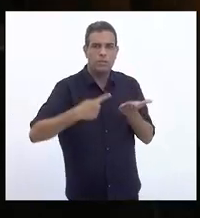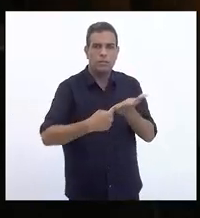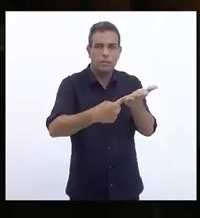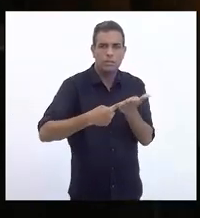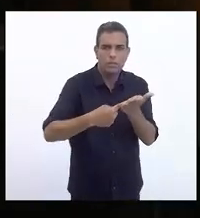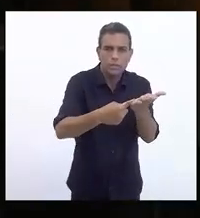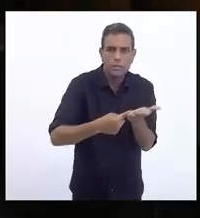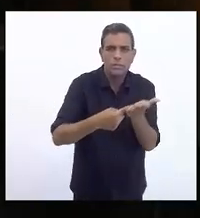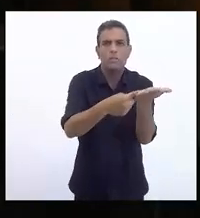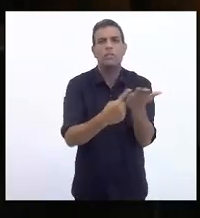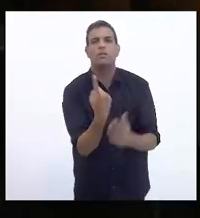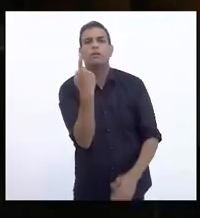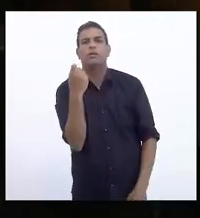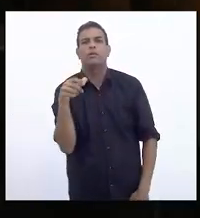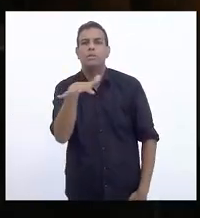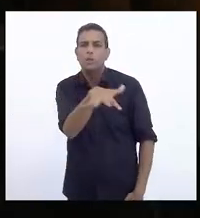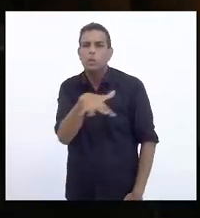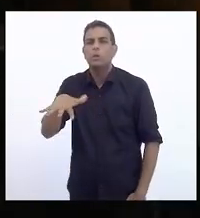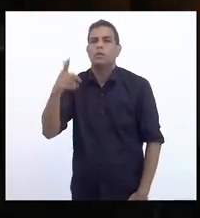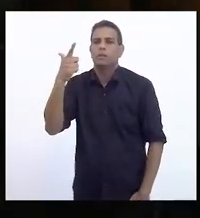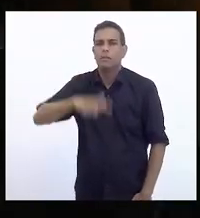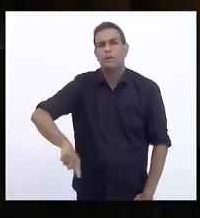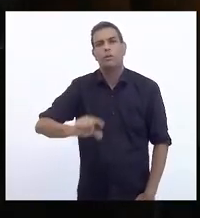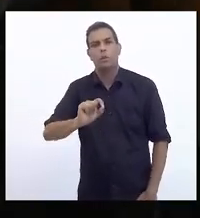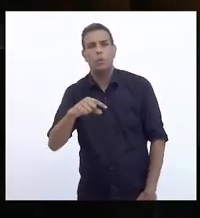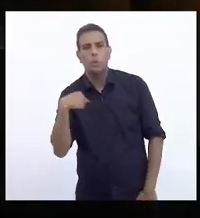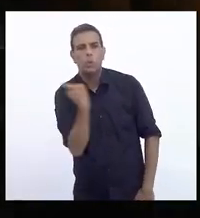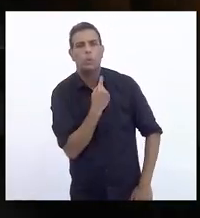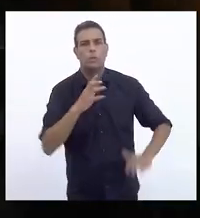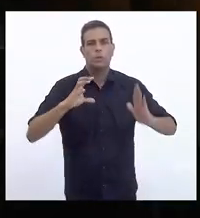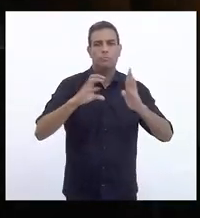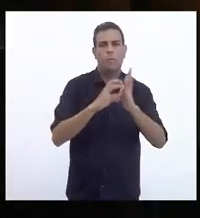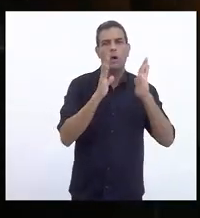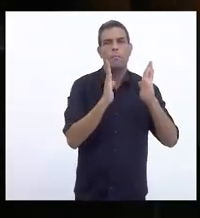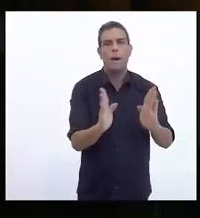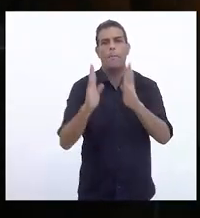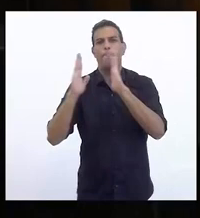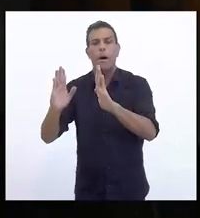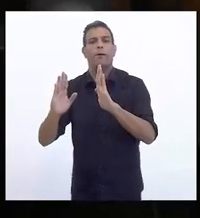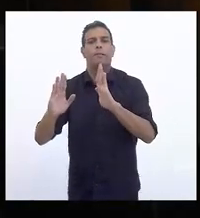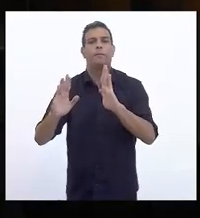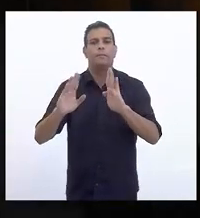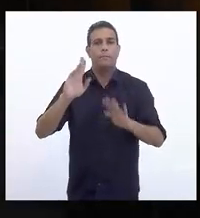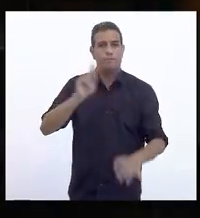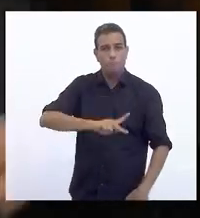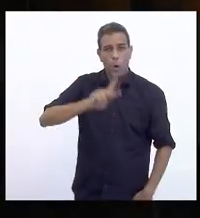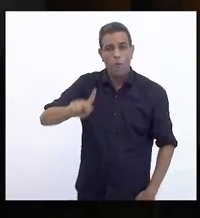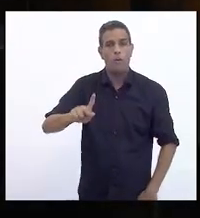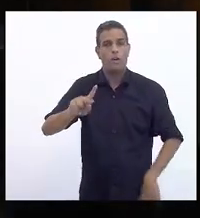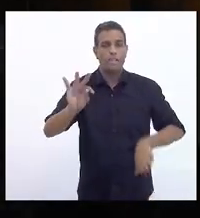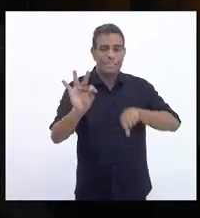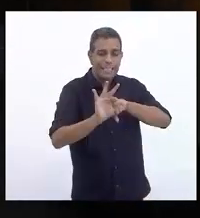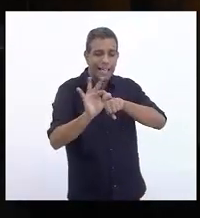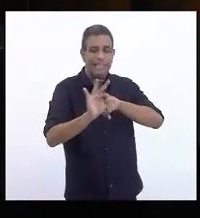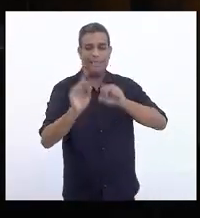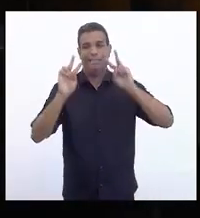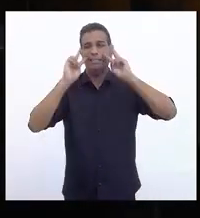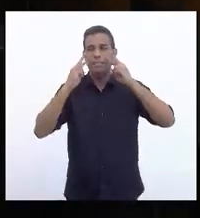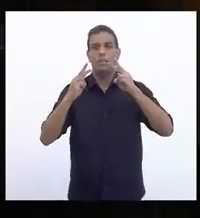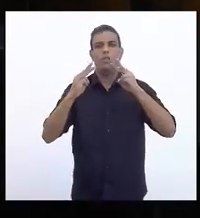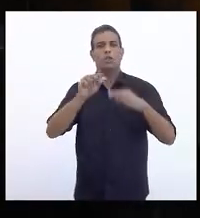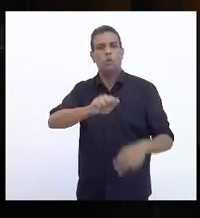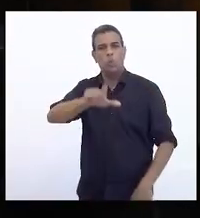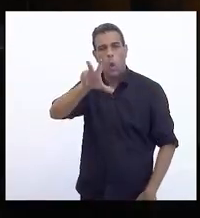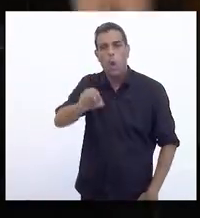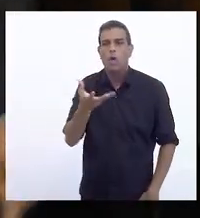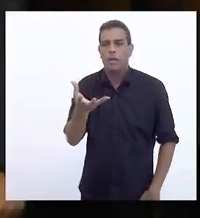protocolar e único e exclusivamente, repito, para que a carreira desses valorosos professores e professoras técnicos, para que esses estudantes